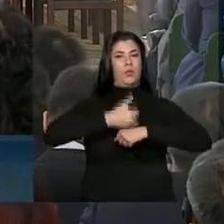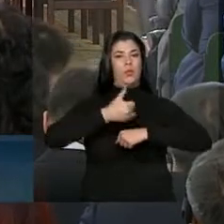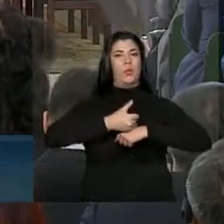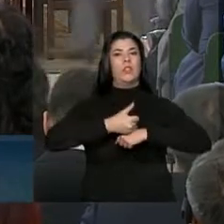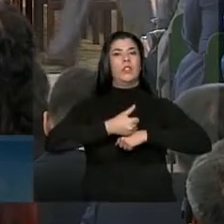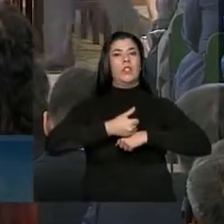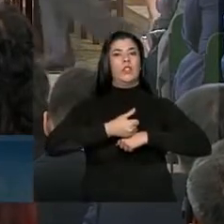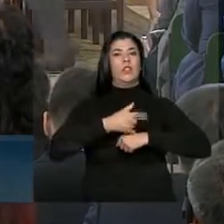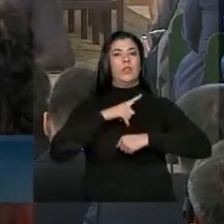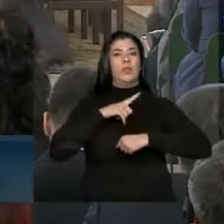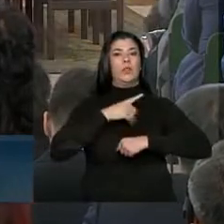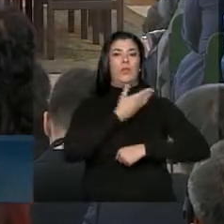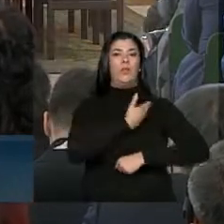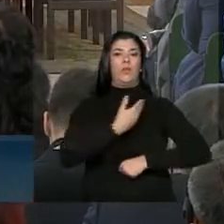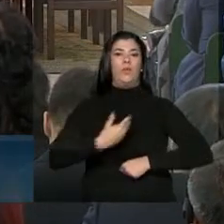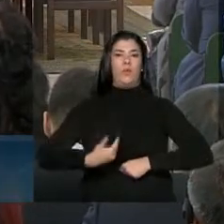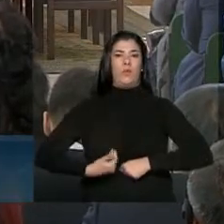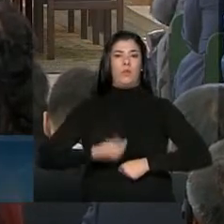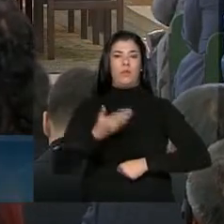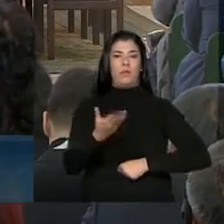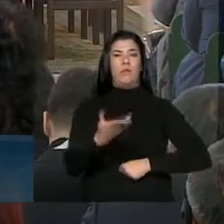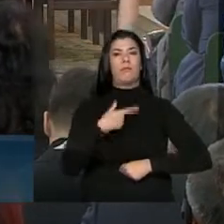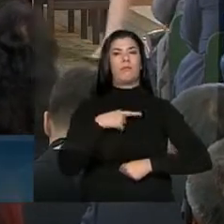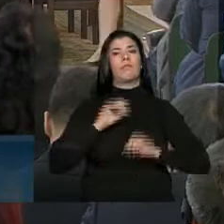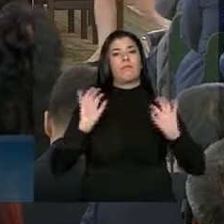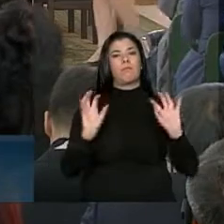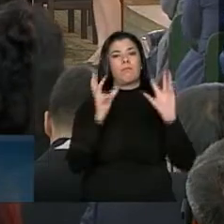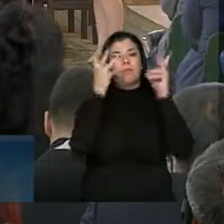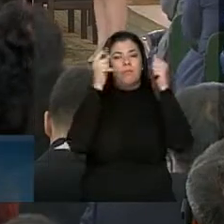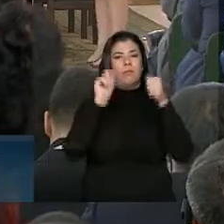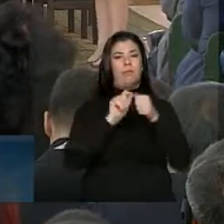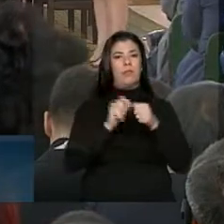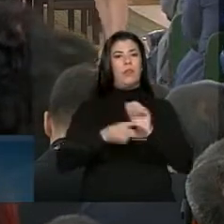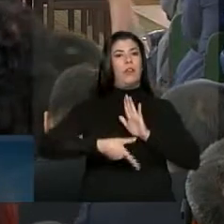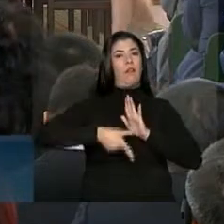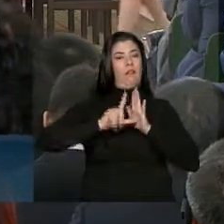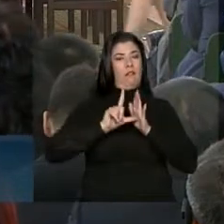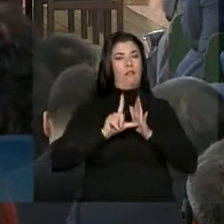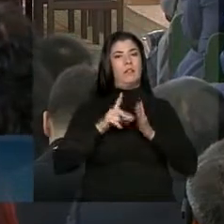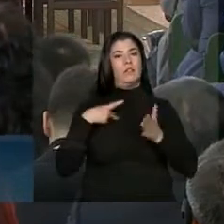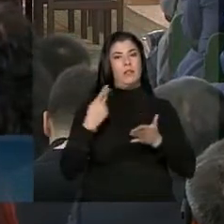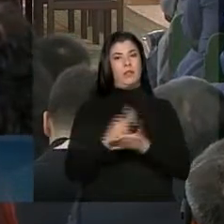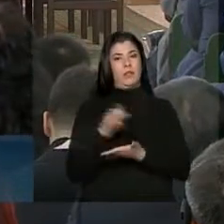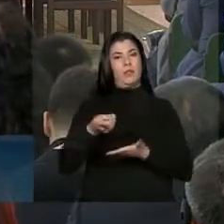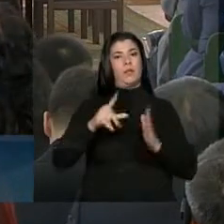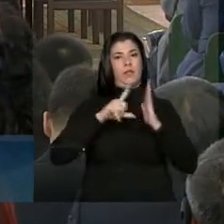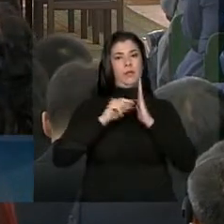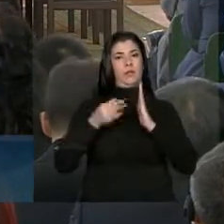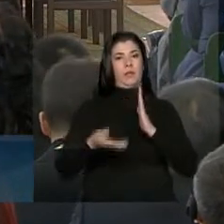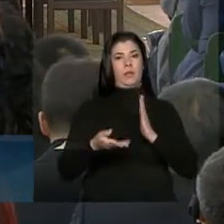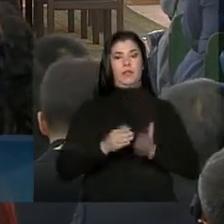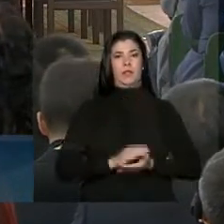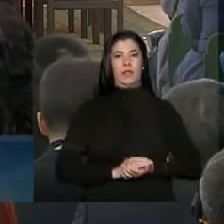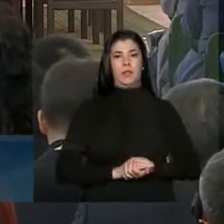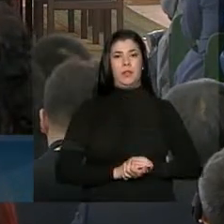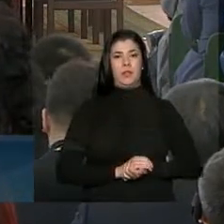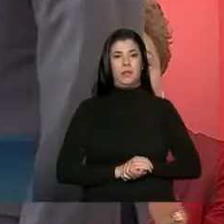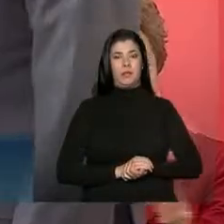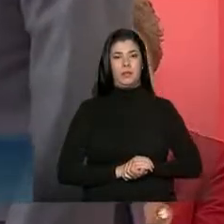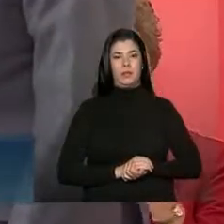pela presidenta Dilma Rousseff nessa cerimônia realizada mais cedo no Palácio do Planalto.